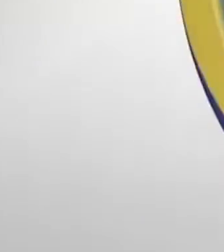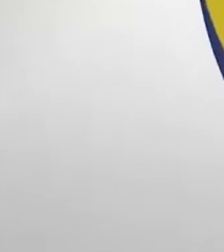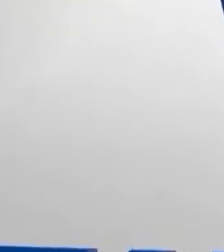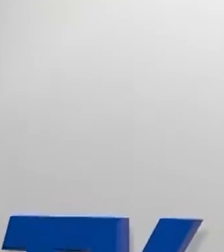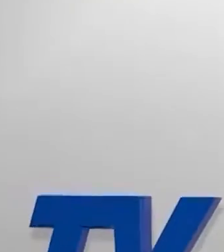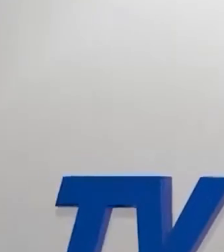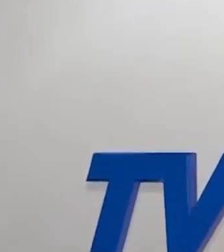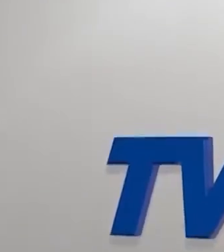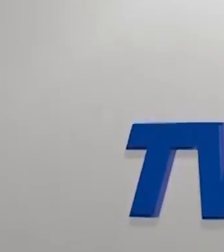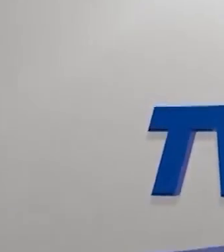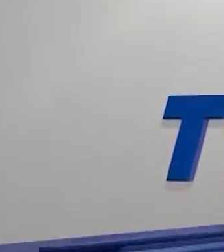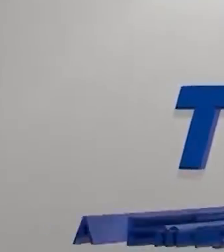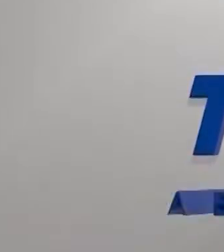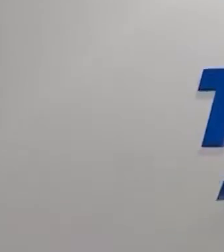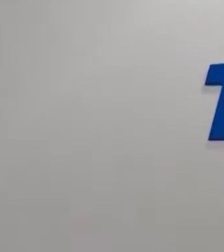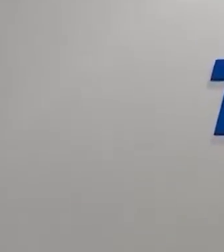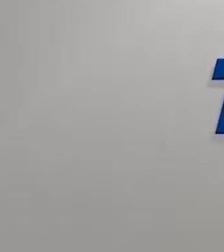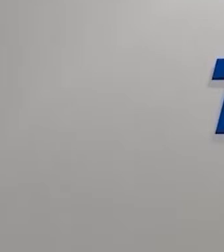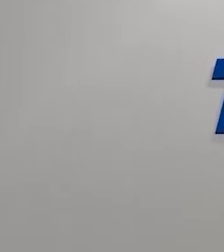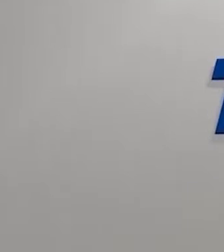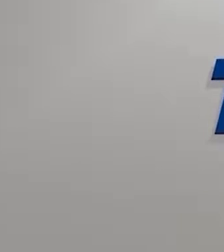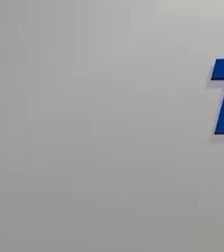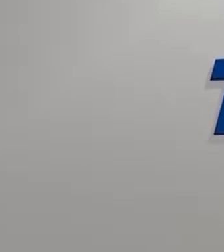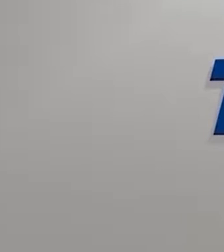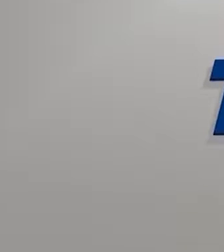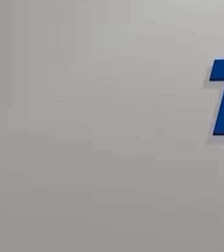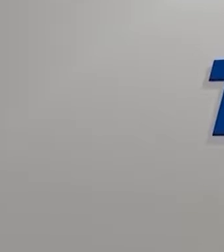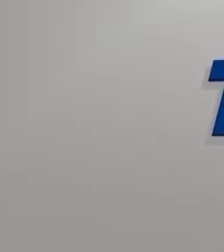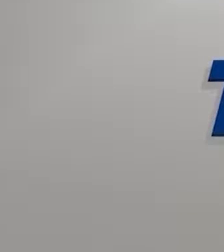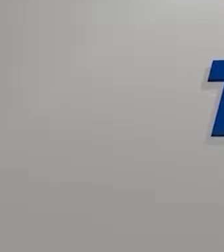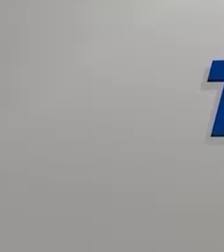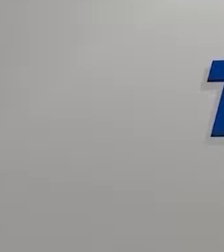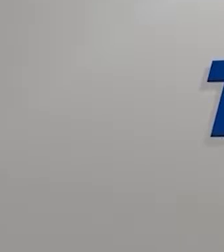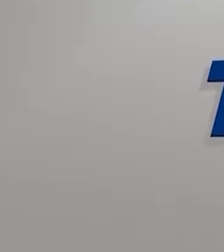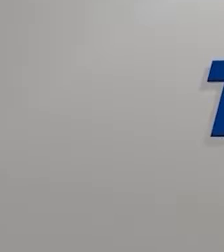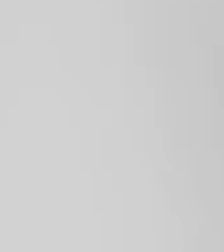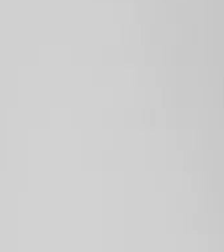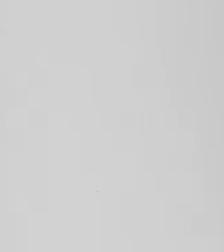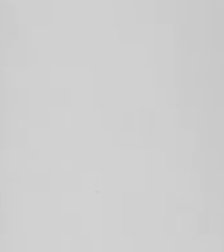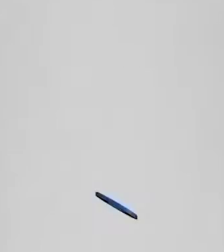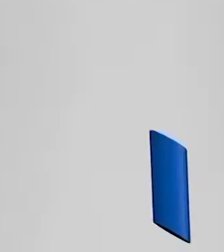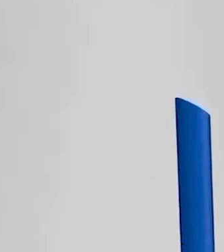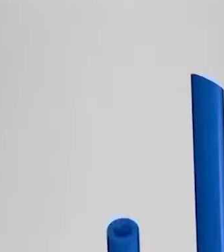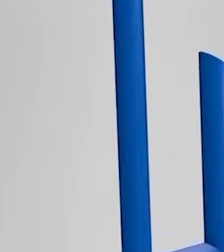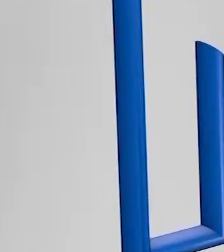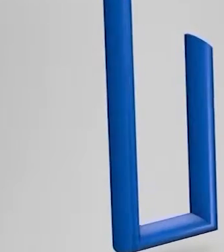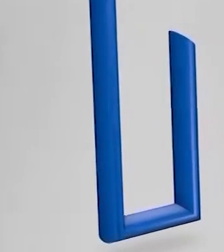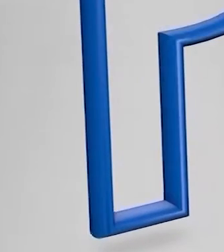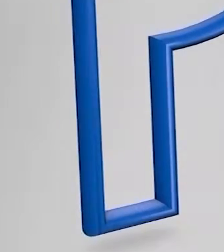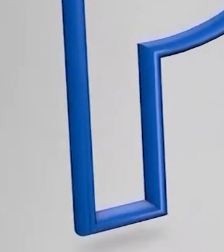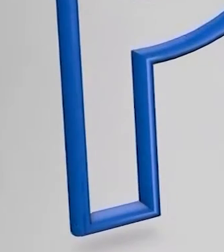TV Fortaleza, a emissora da Casa do Povo.